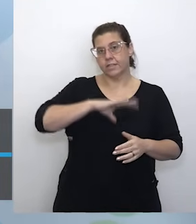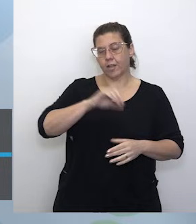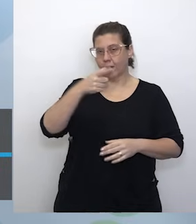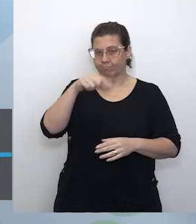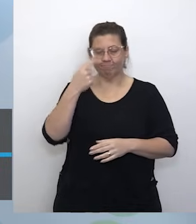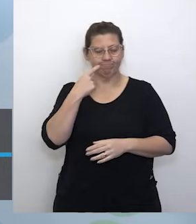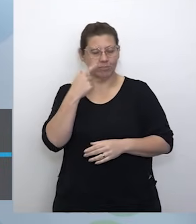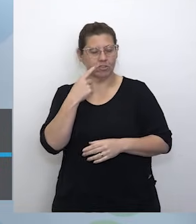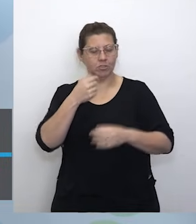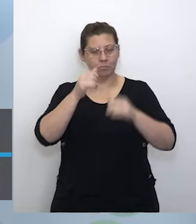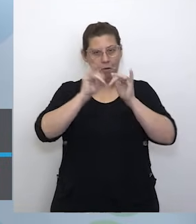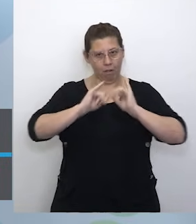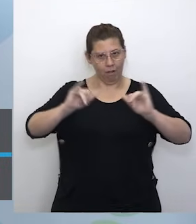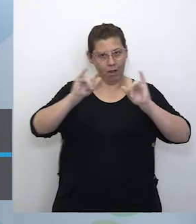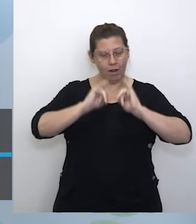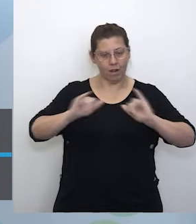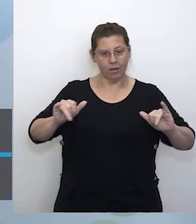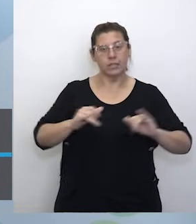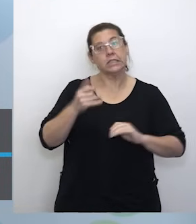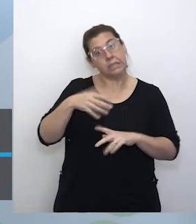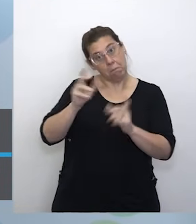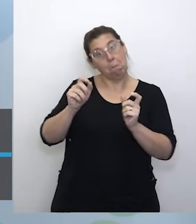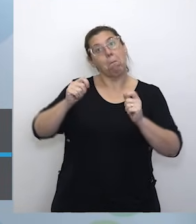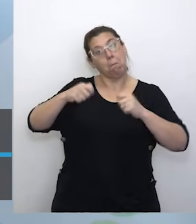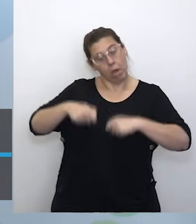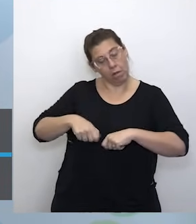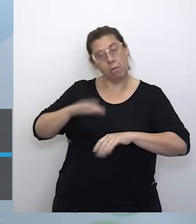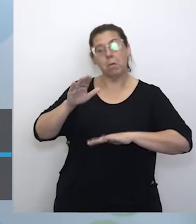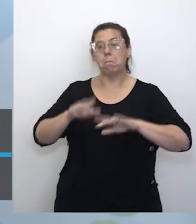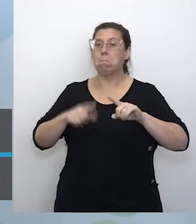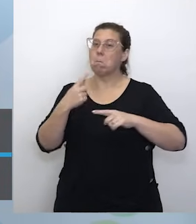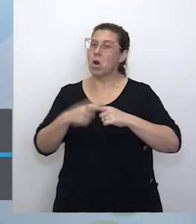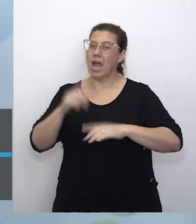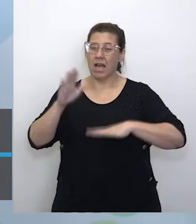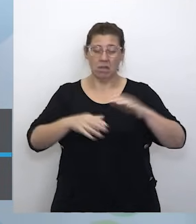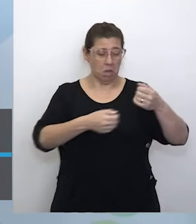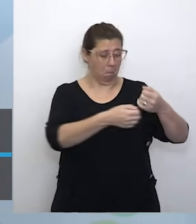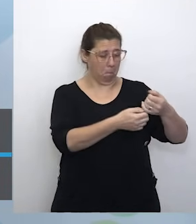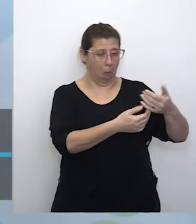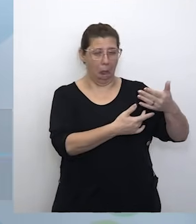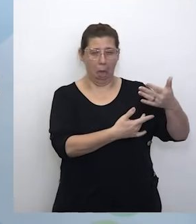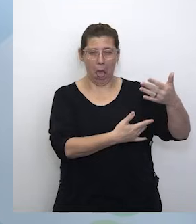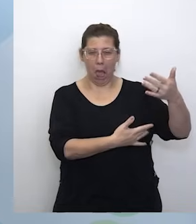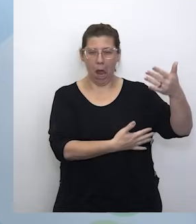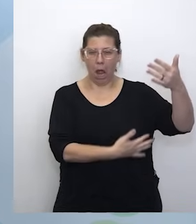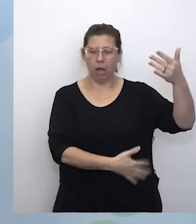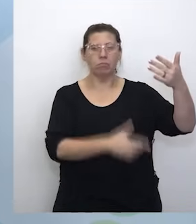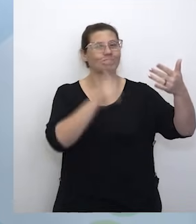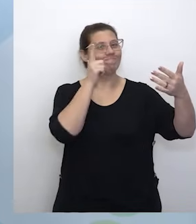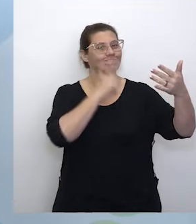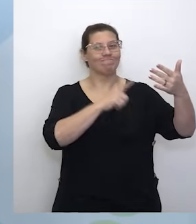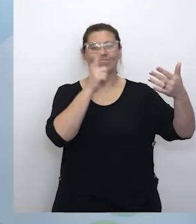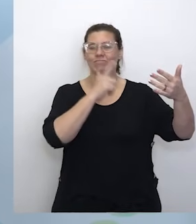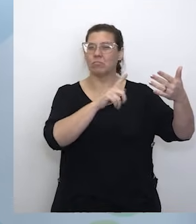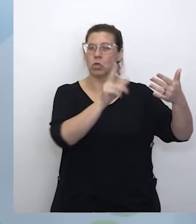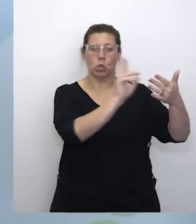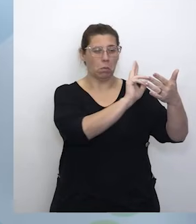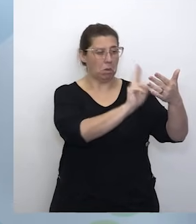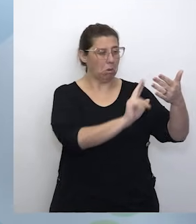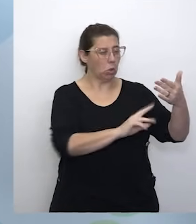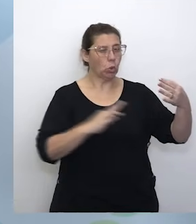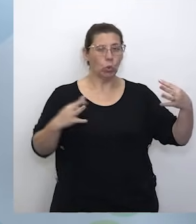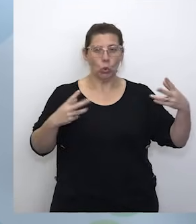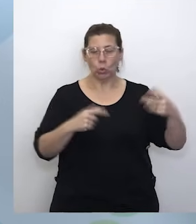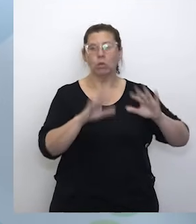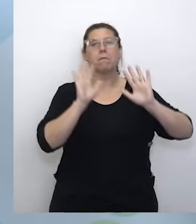o maior prazer, dentro, é claro, da possibilidade. Às vezes as interações são tão ricas e em número tão grande que a gente não consegue ler